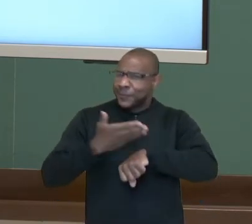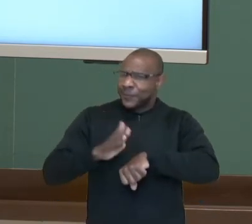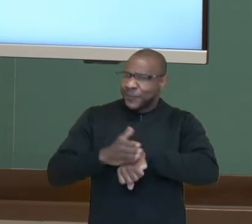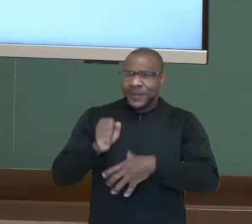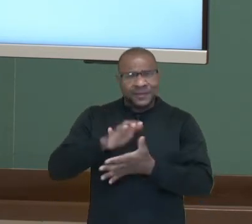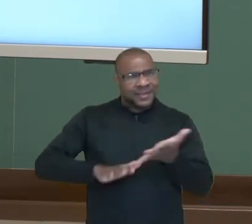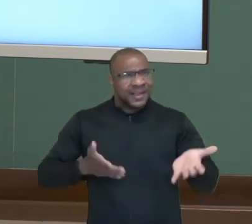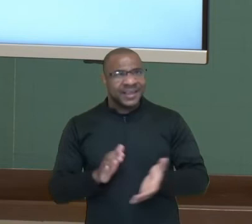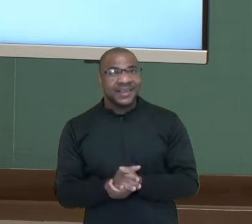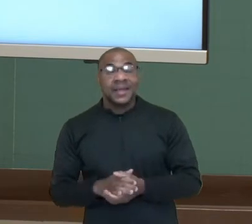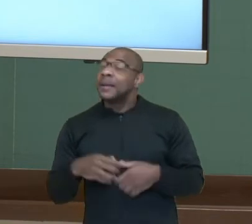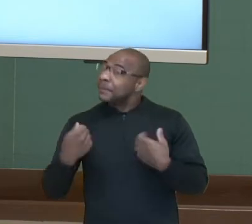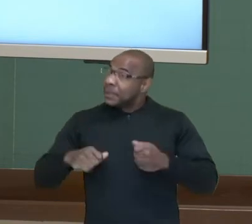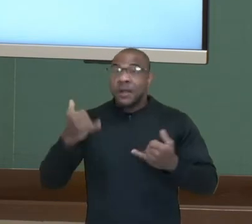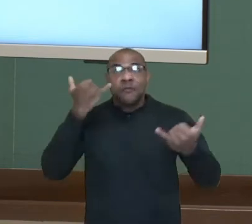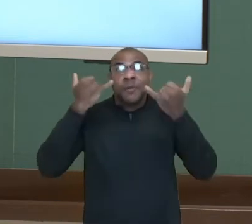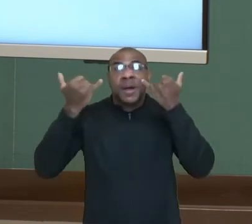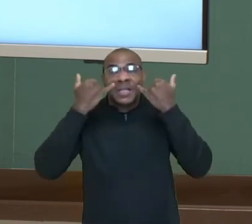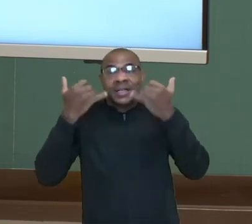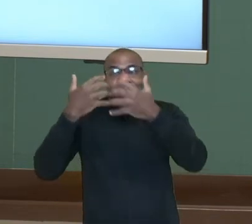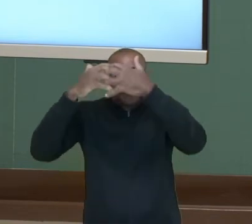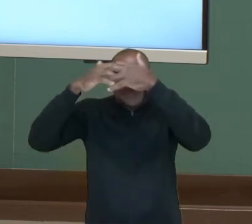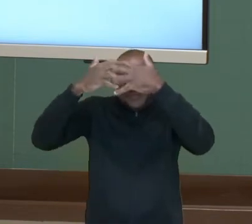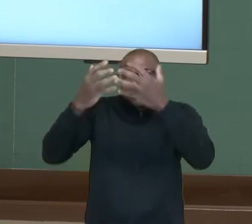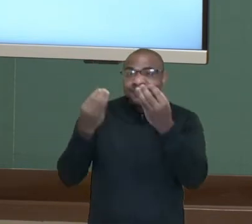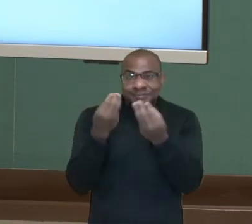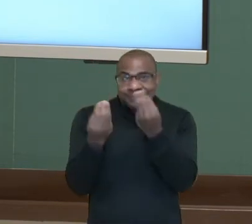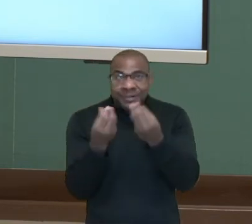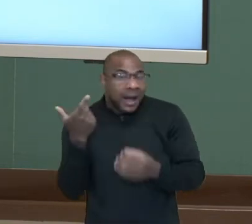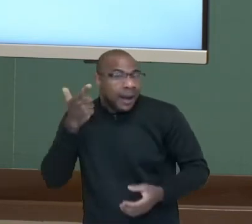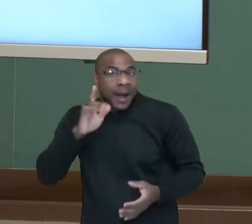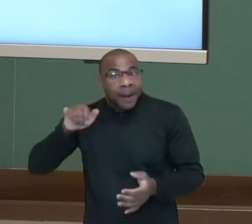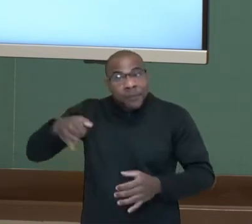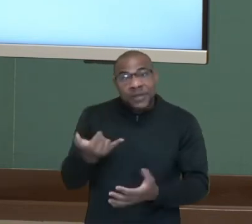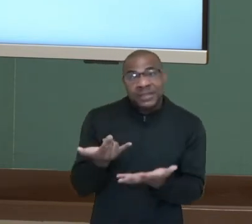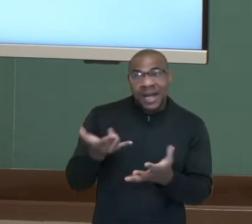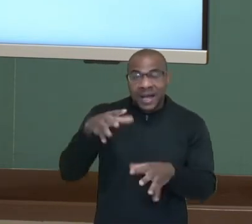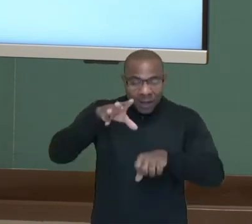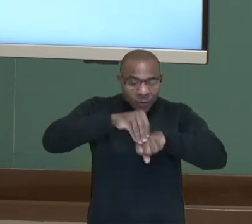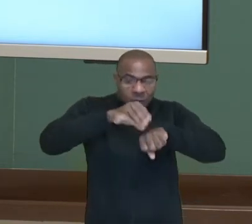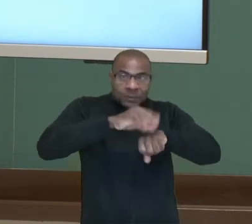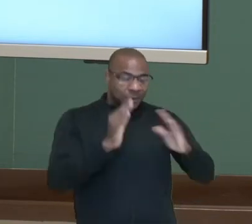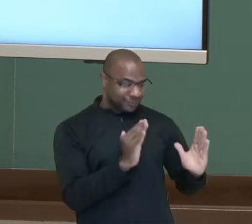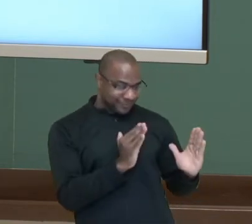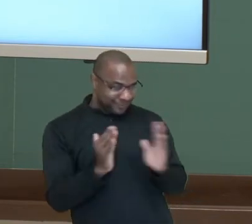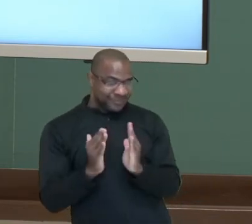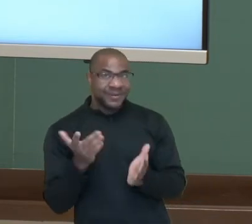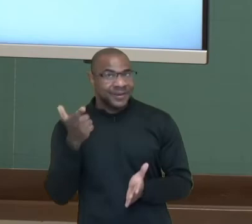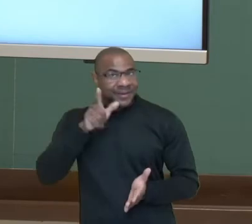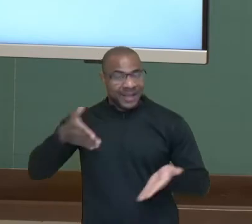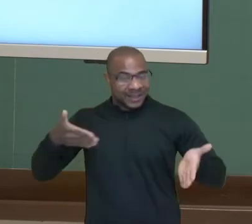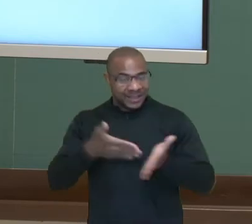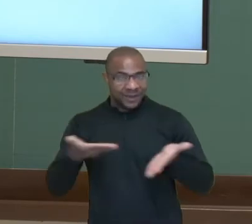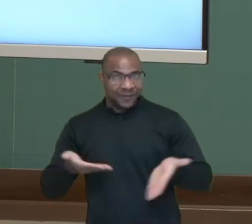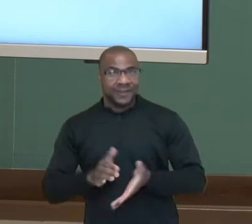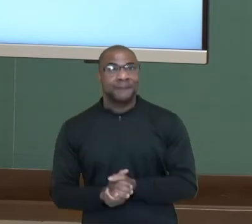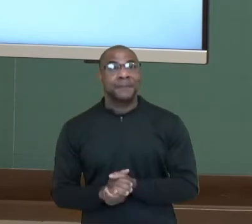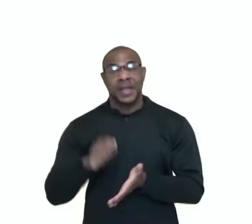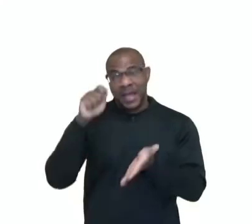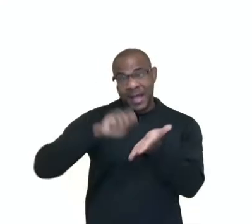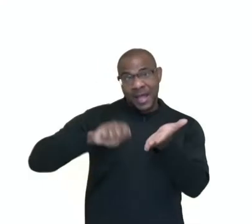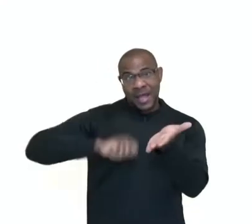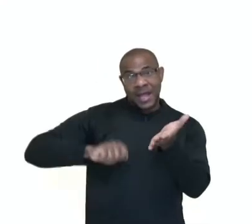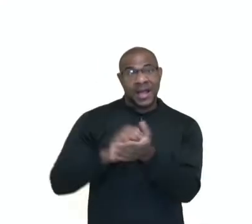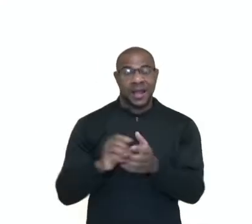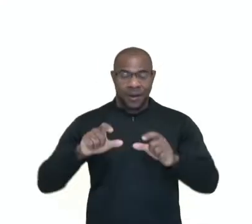mexer. Mexer as suas informações dentro da sua cabeça e executar todo o conhecimento que você já tem. Legal? Escreva a